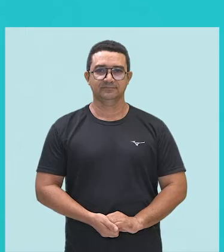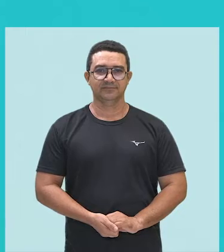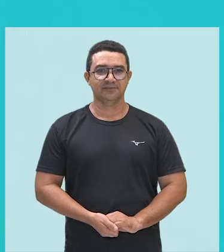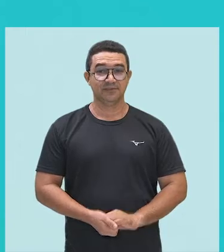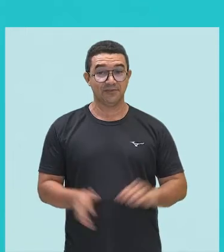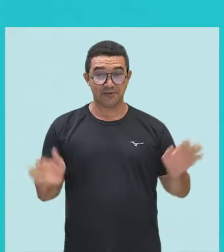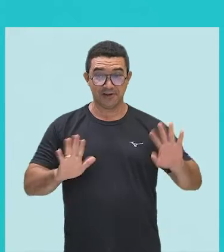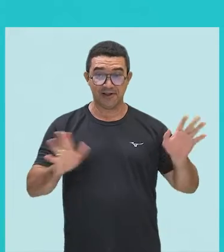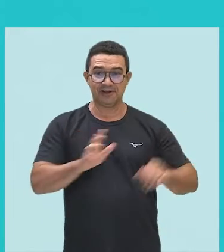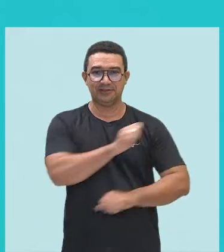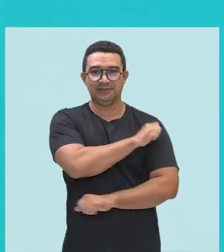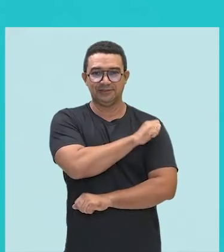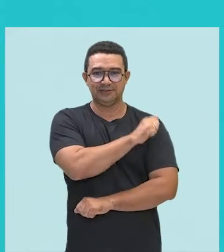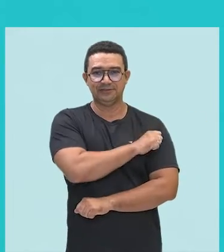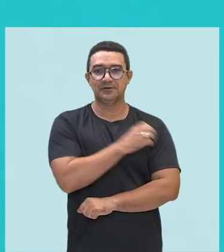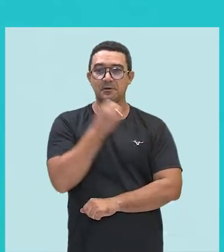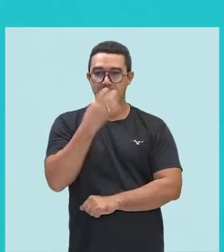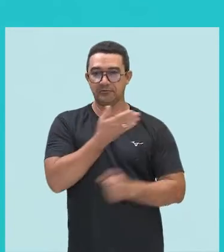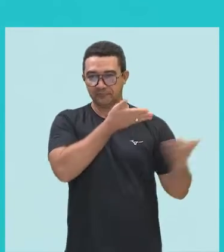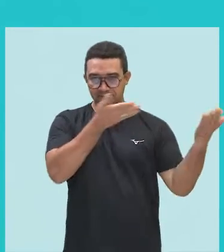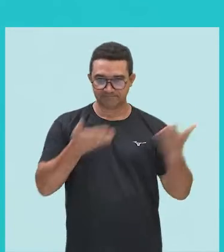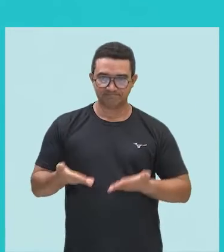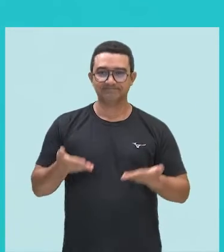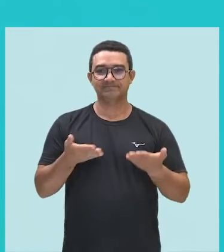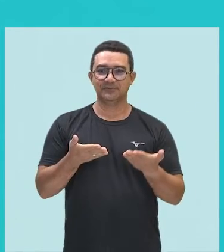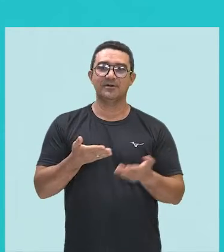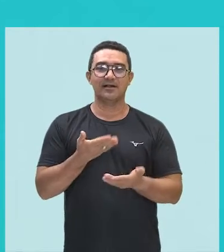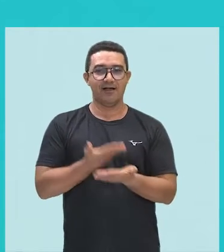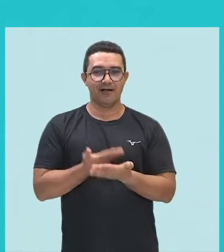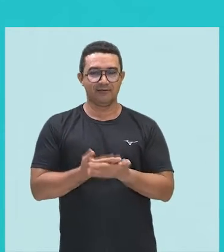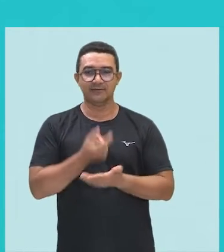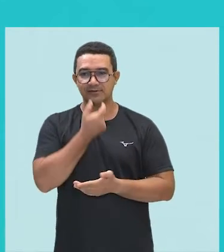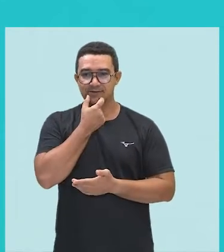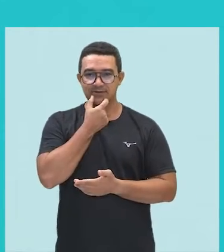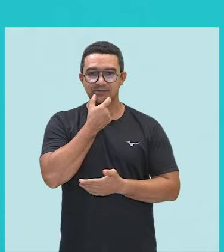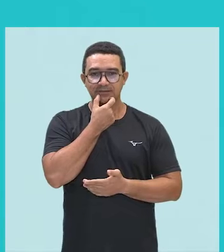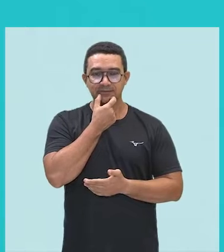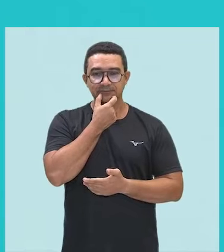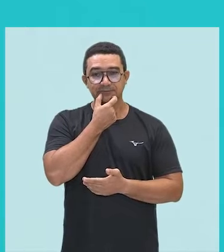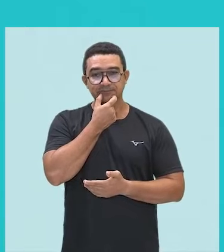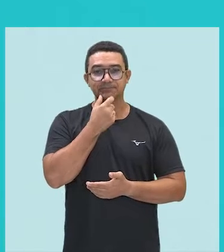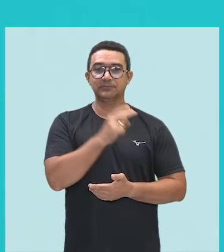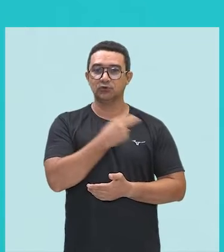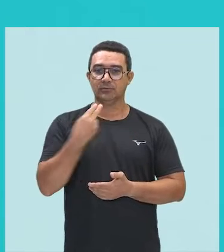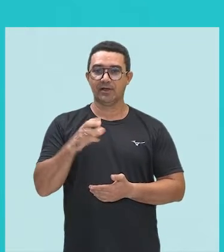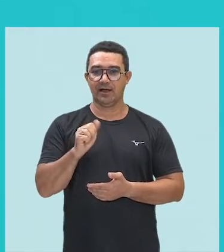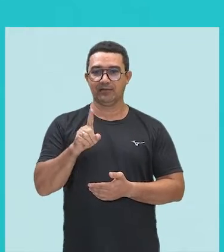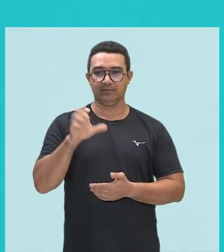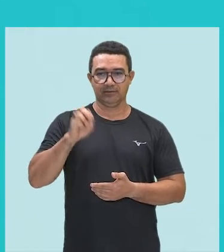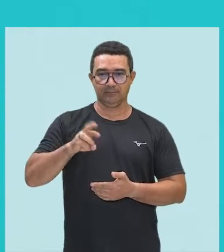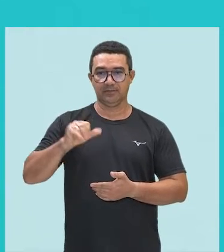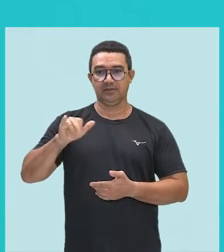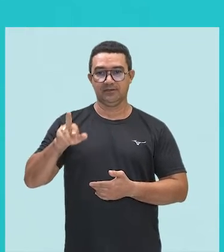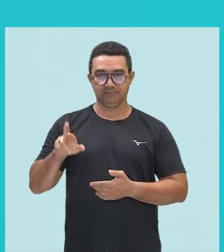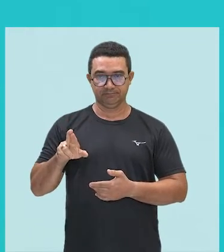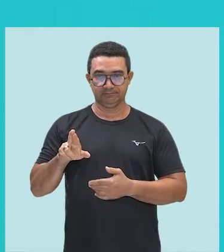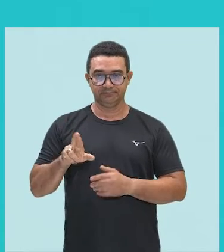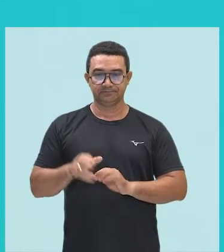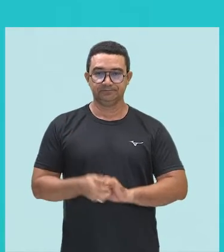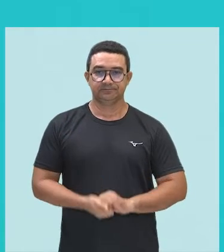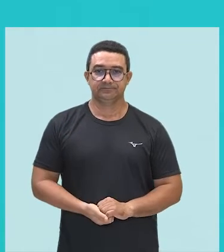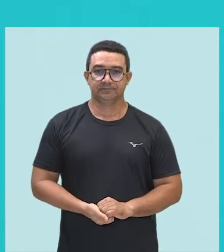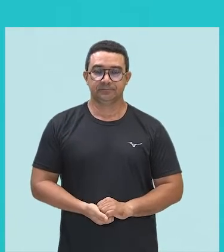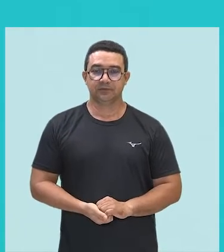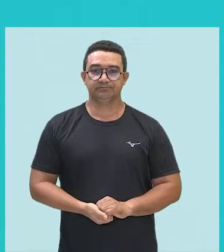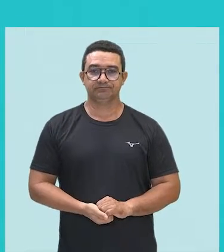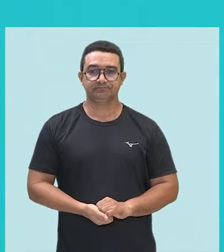Hello, dear students, teachers, welcome! Bem-vindo à nossa aula de língua inglesa. Eu sou o teacher Ademir Ribeiro e vou ficar com vocês ao longo da aula de hoje. Olha só o que